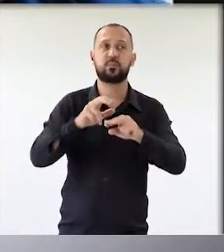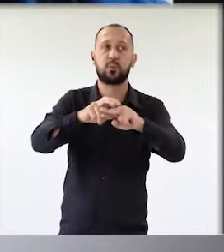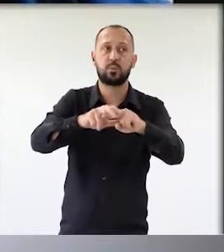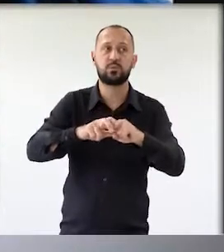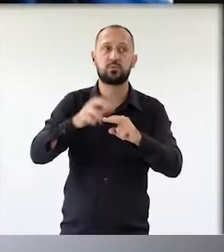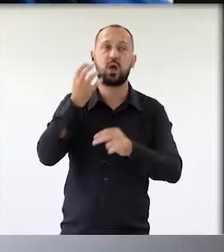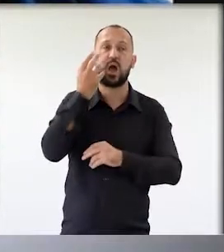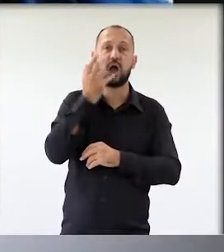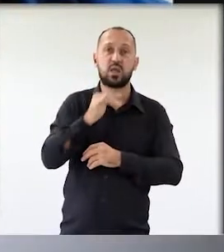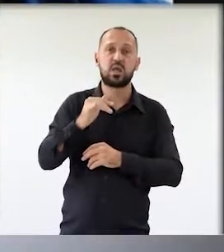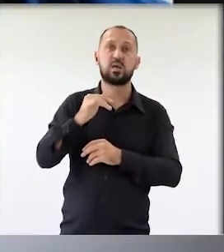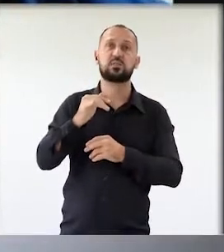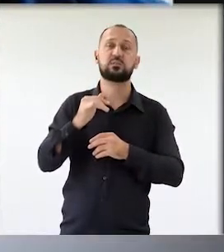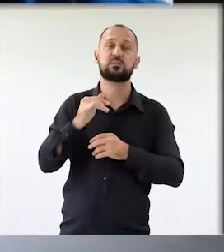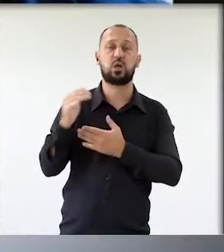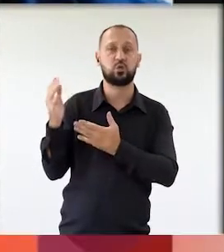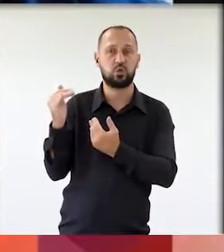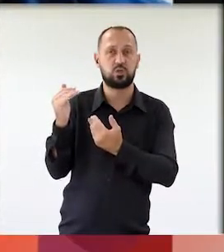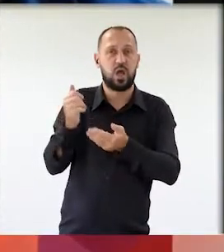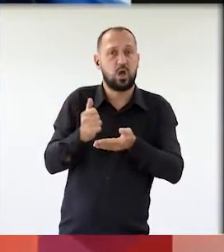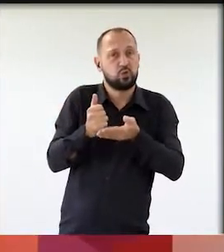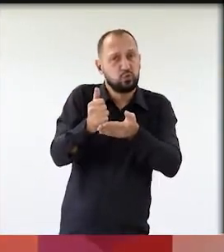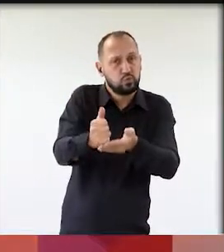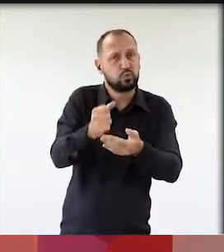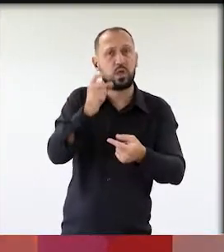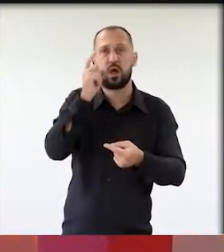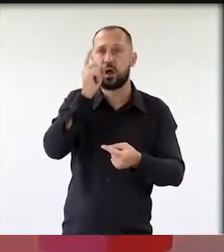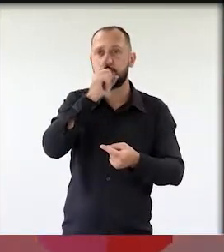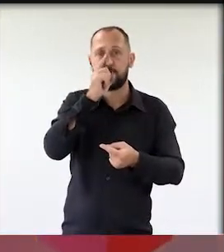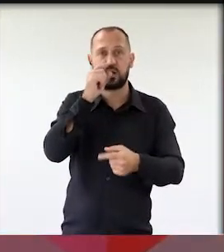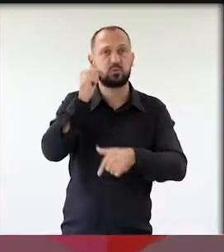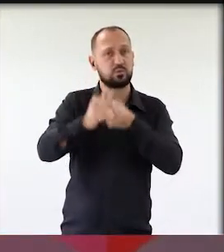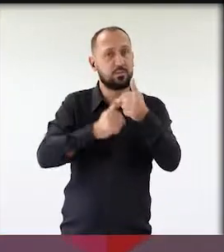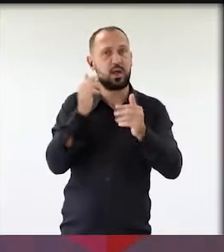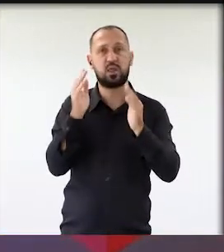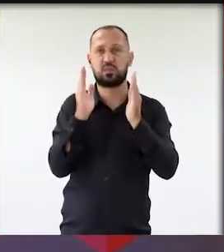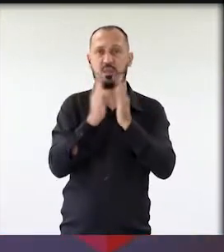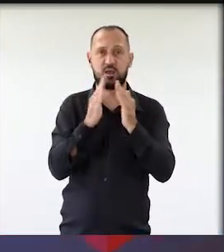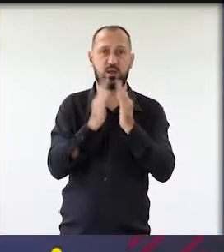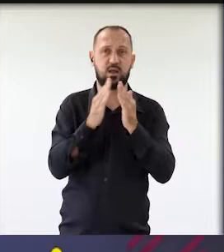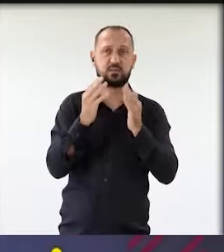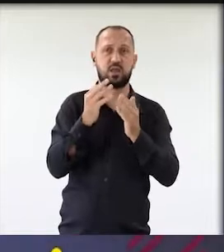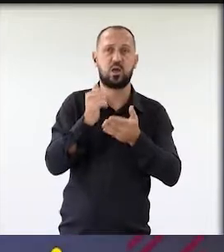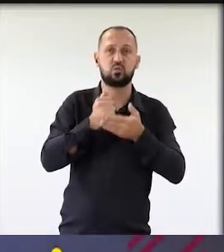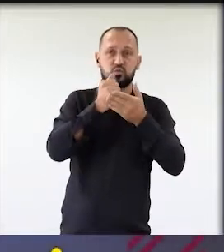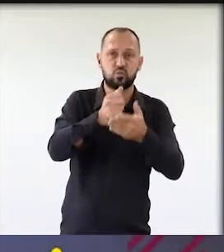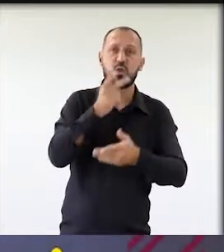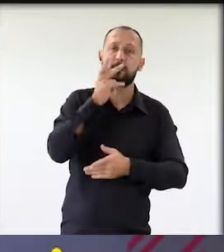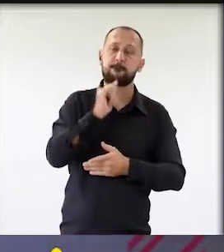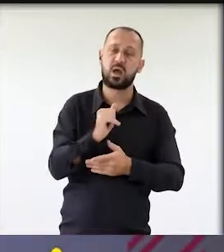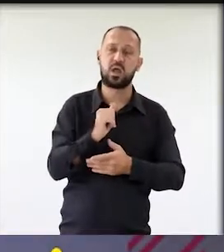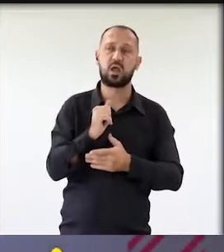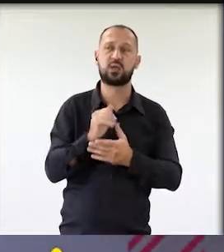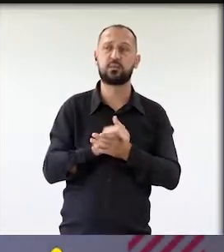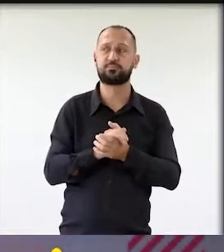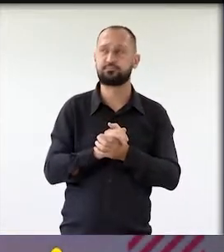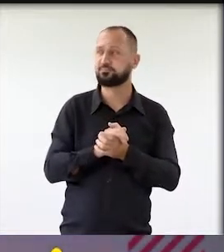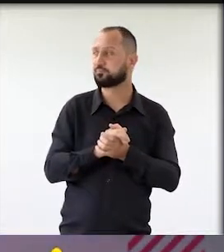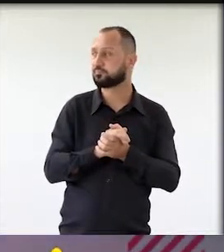adolescentes. Portanto, uma criança ou adolescente que ajuda uma mãe nos serviços domésticos, que ajuda um